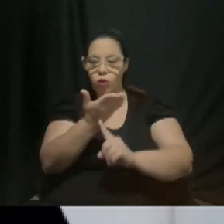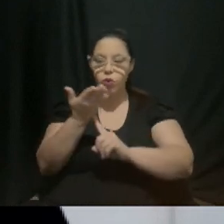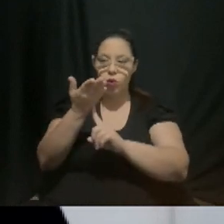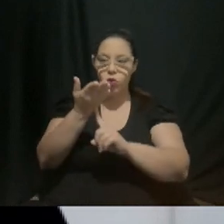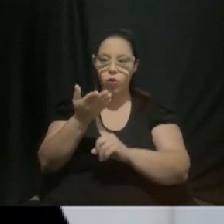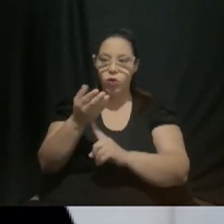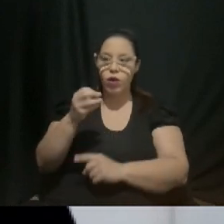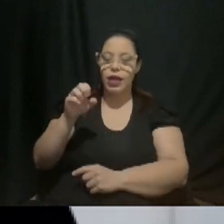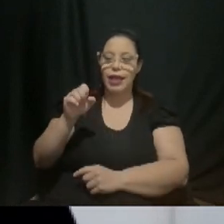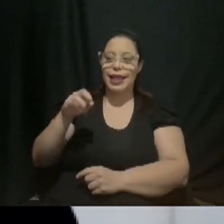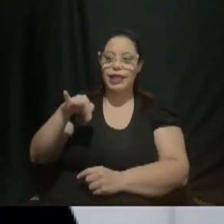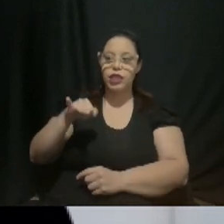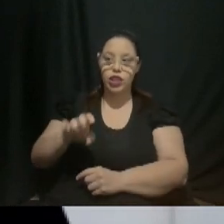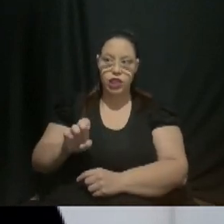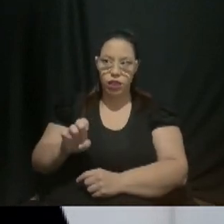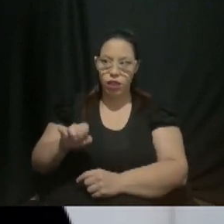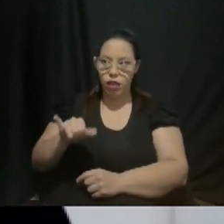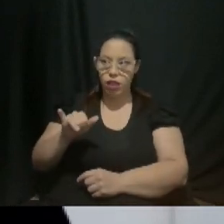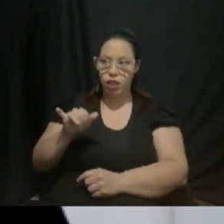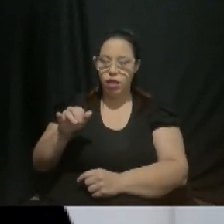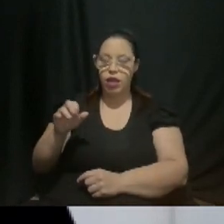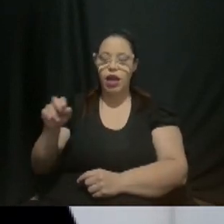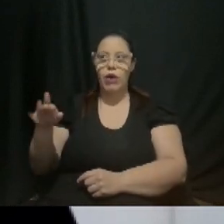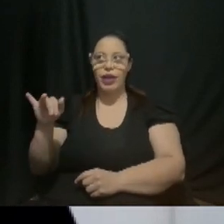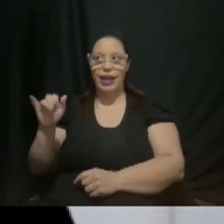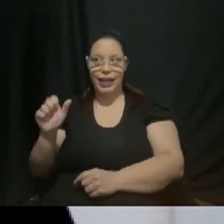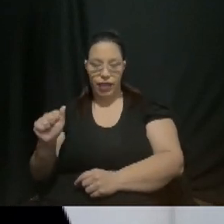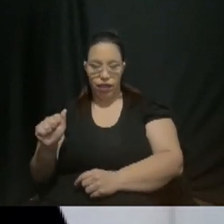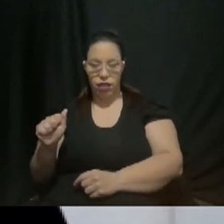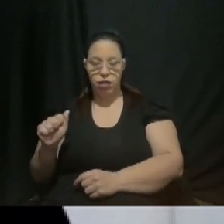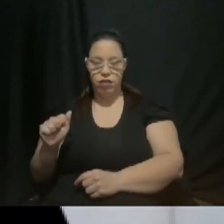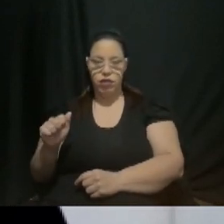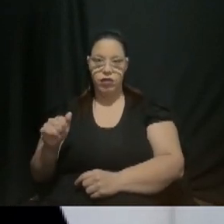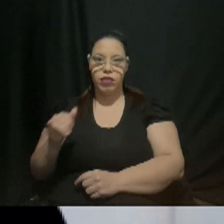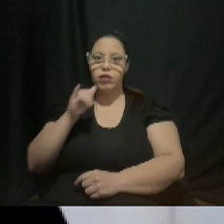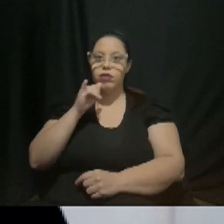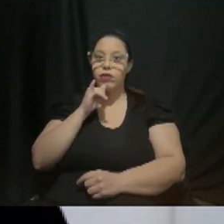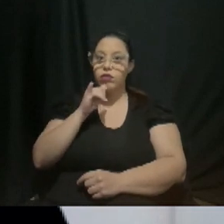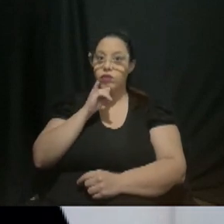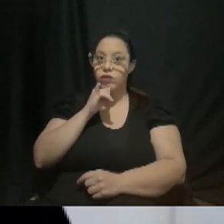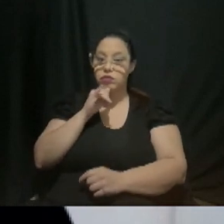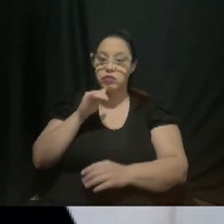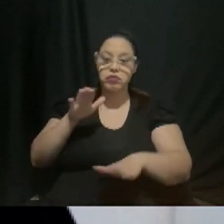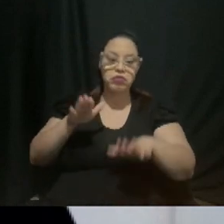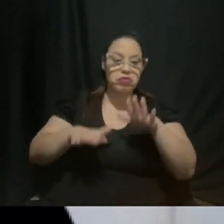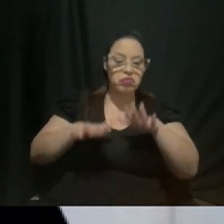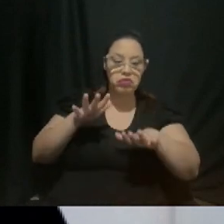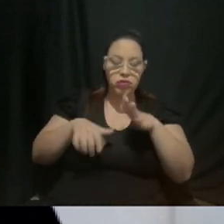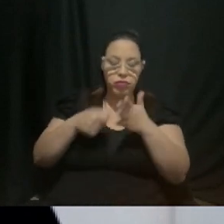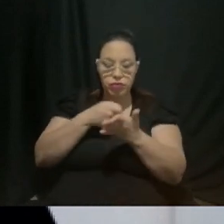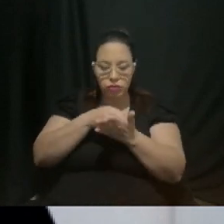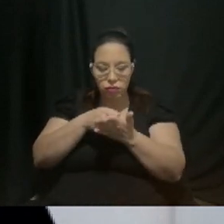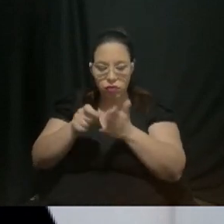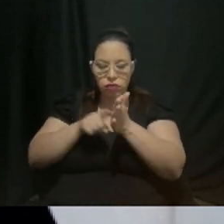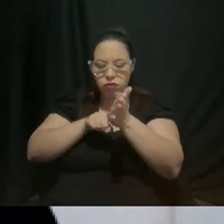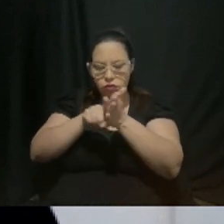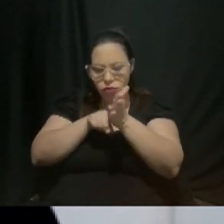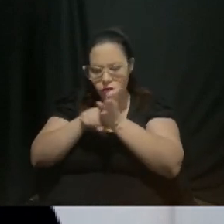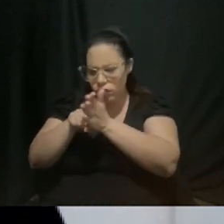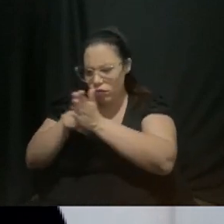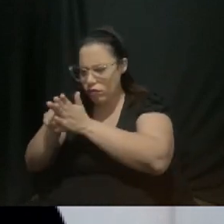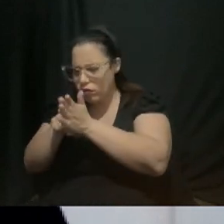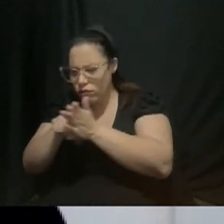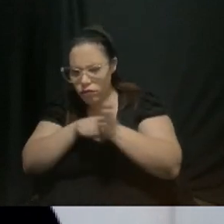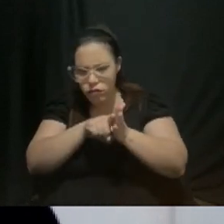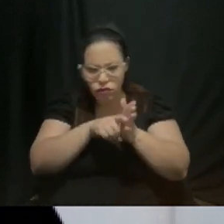fez um mapeamento, né, eu trabalho com geotecnologia, então eu trabalho muito com a parte de mapeamento. Lá a gente fez um mapeamento dos danos causados pelo terremoto do